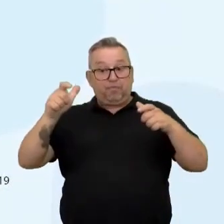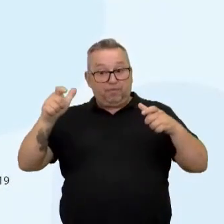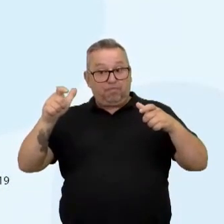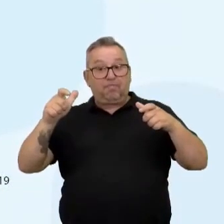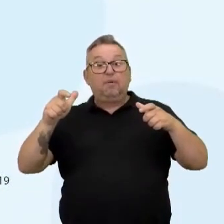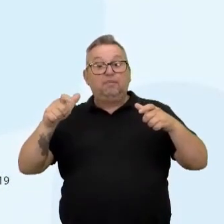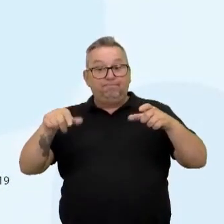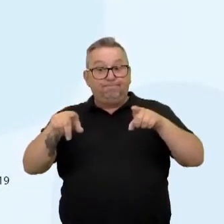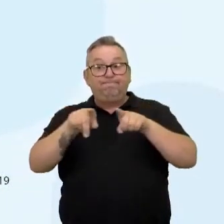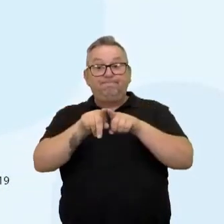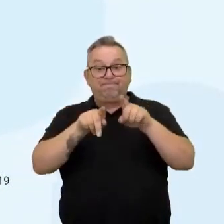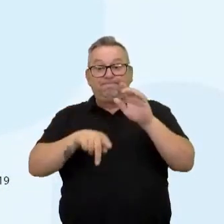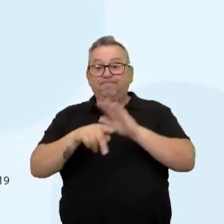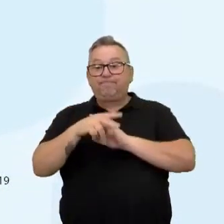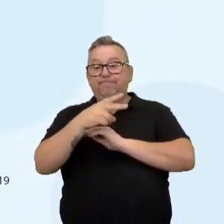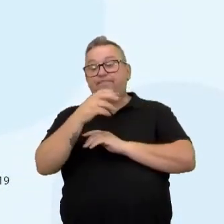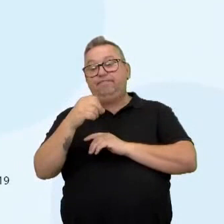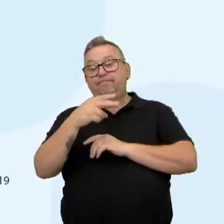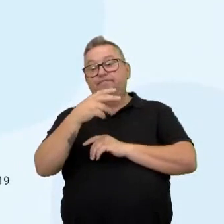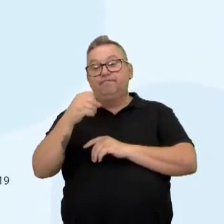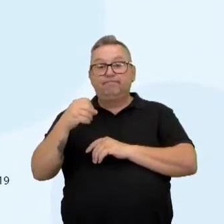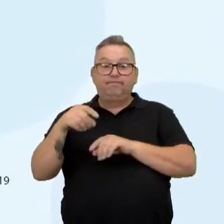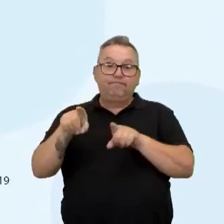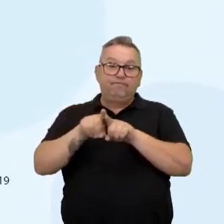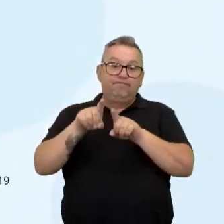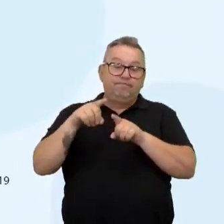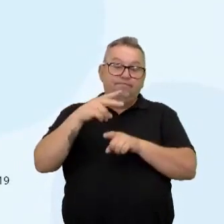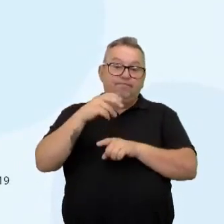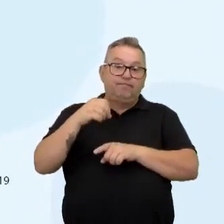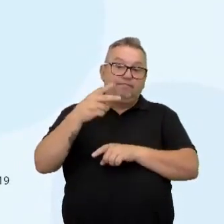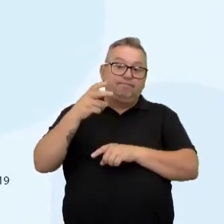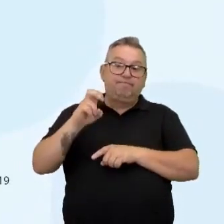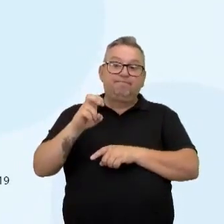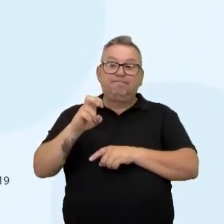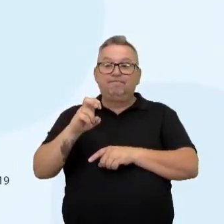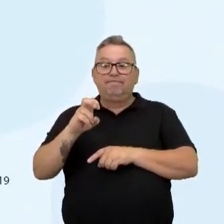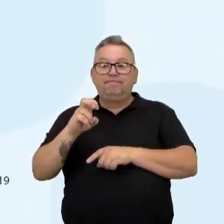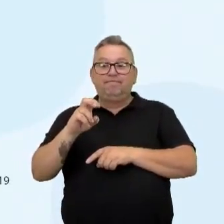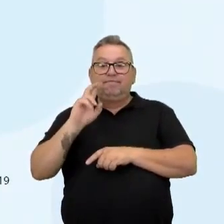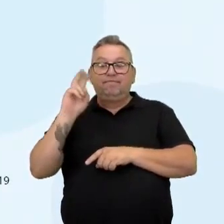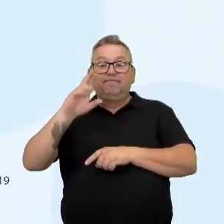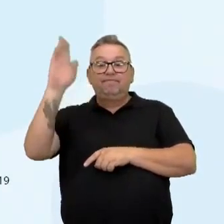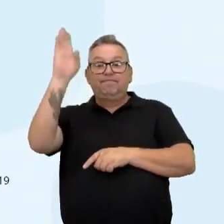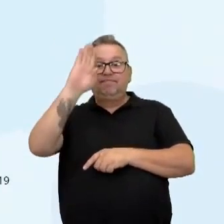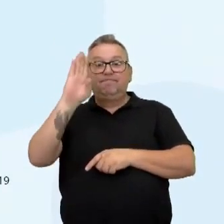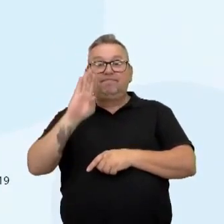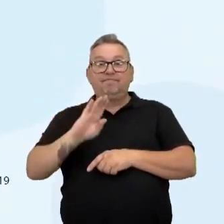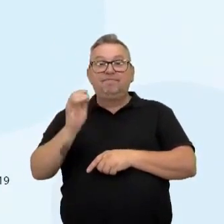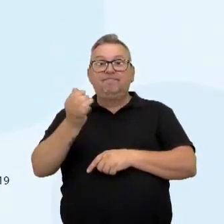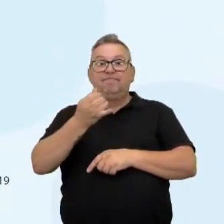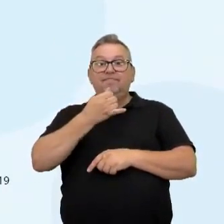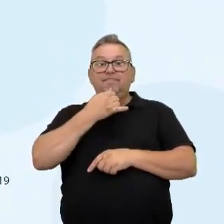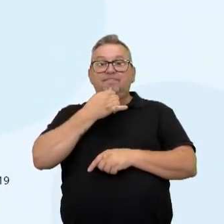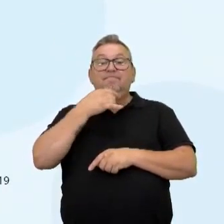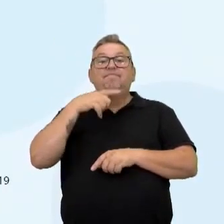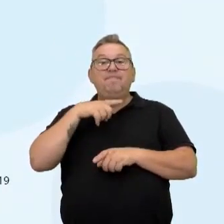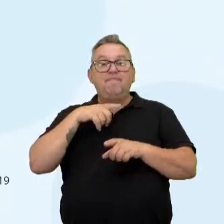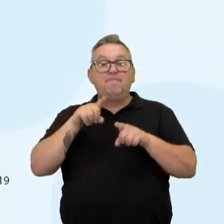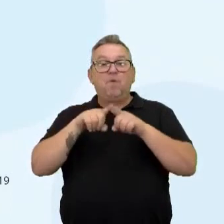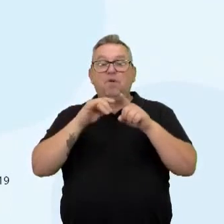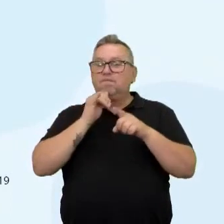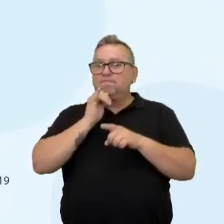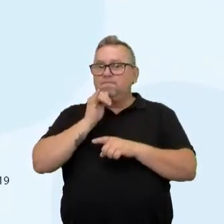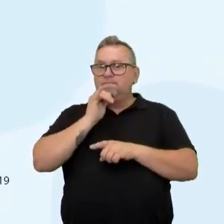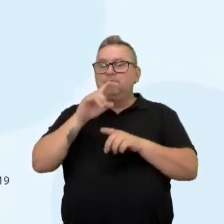entre a população entre 2020 e 2025, né? Vendo aí o Brasil, por exemplo, né, tendo aí uma média aí